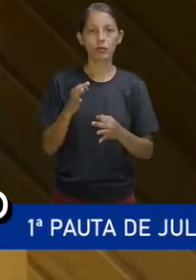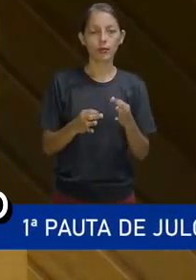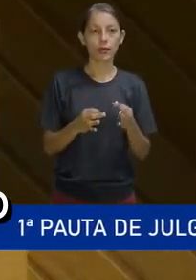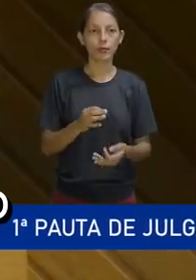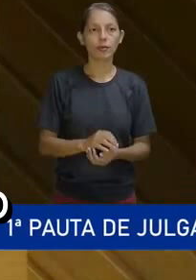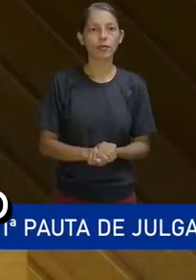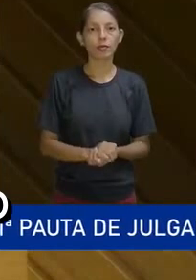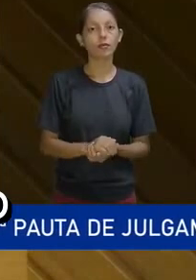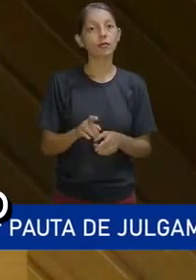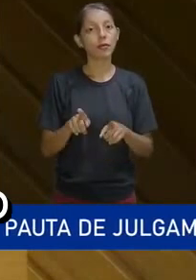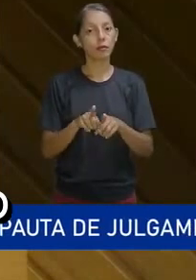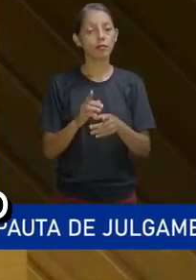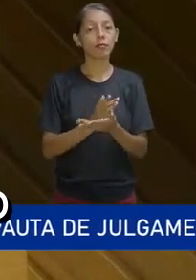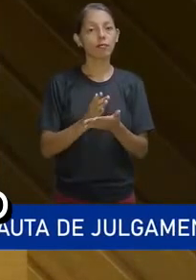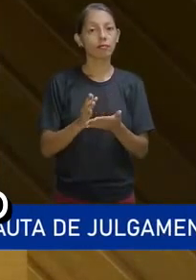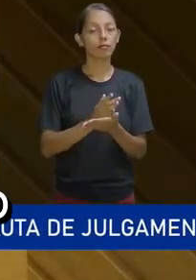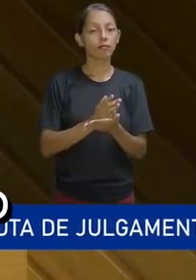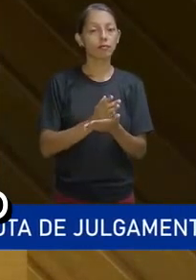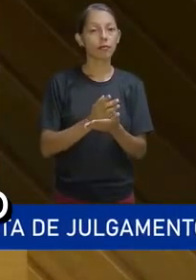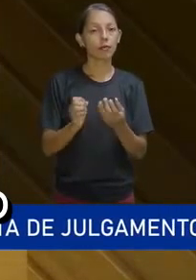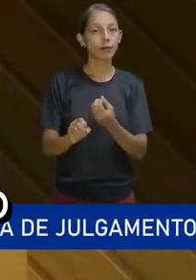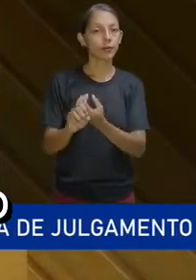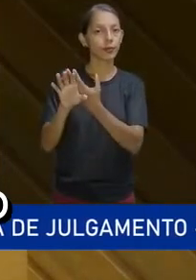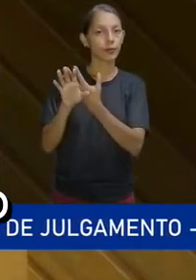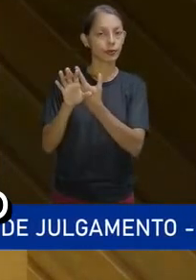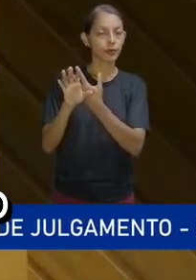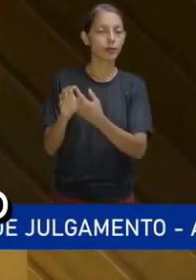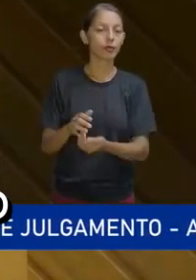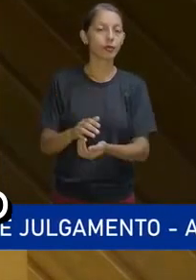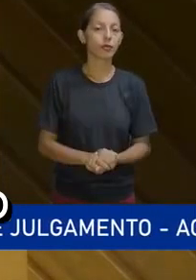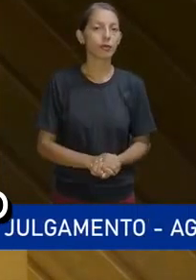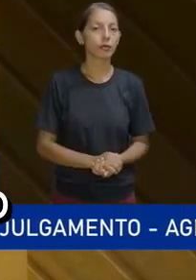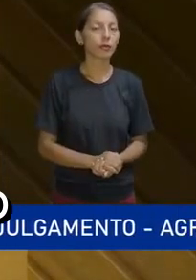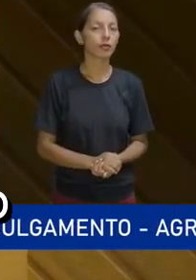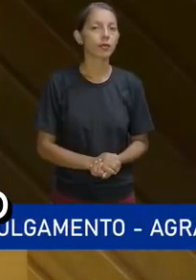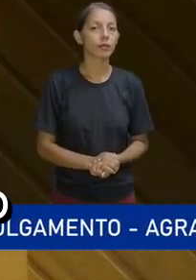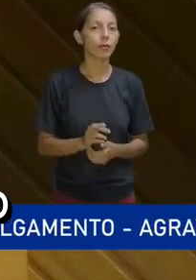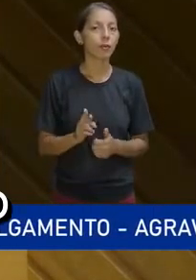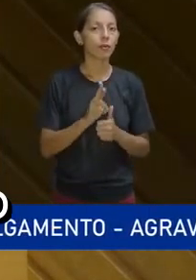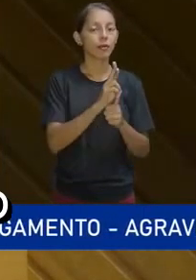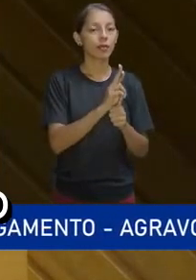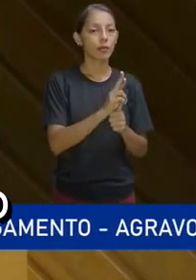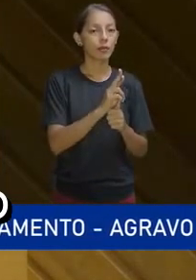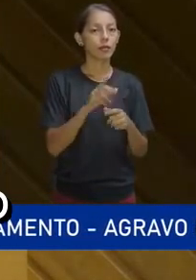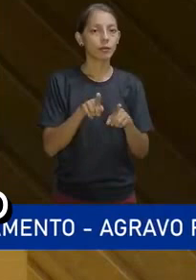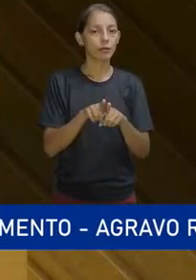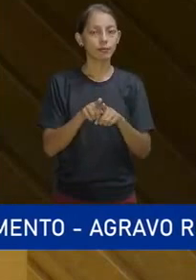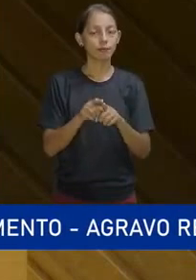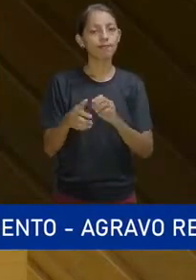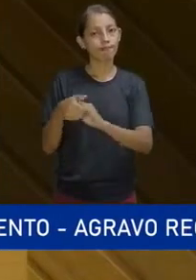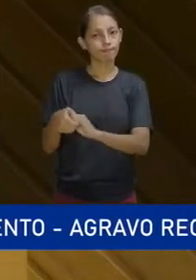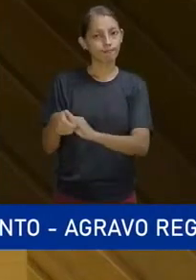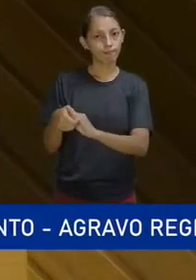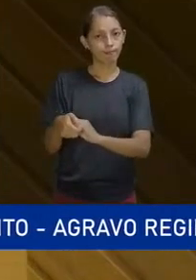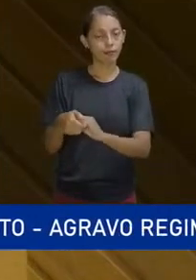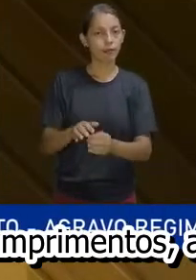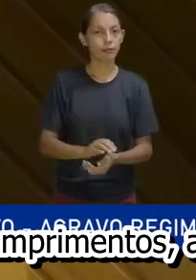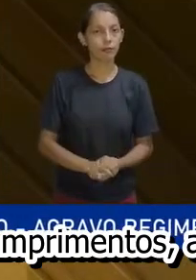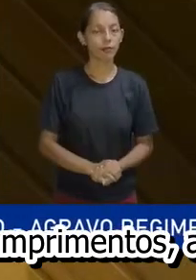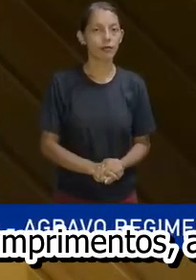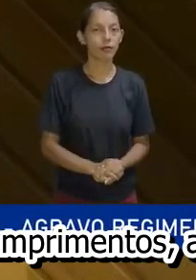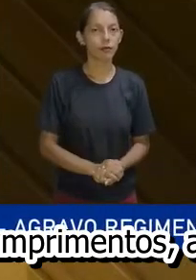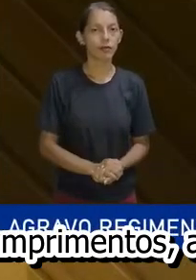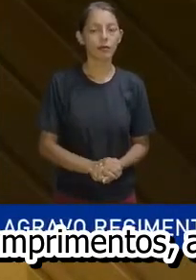preto, camisa azul, gravata preta, eleitoral, com listras diagonais azuis.